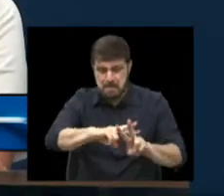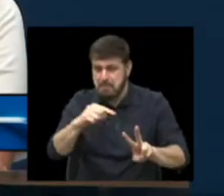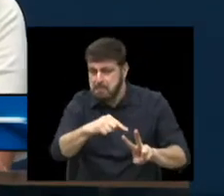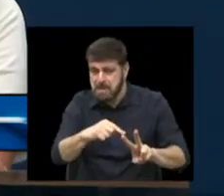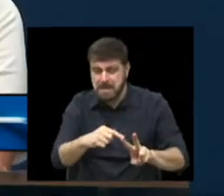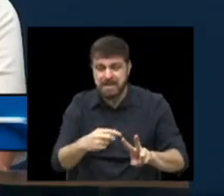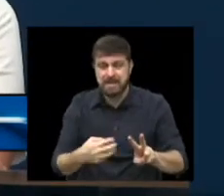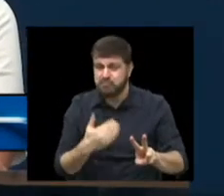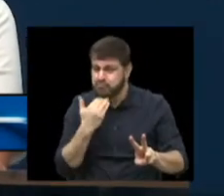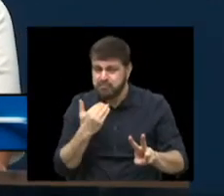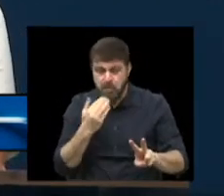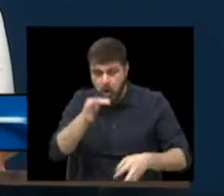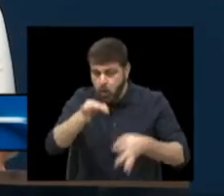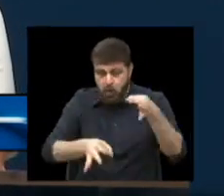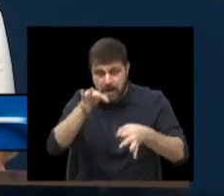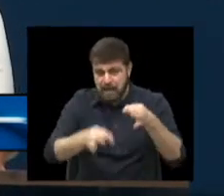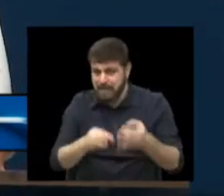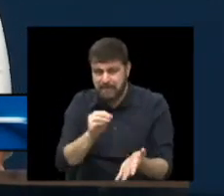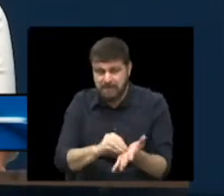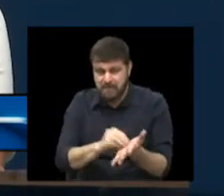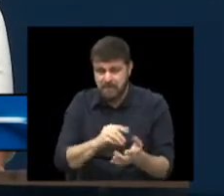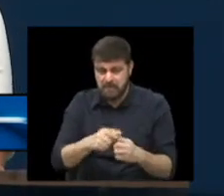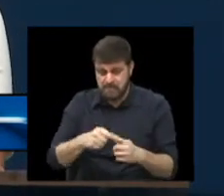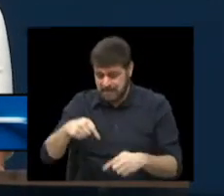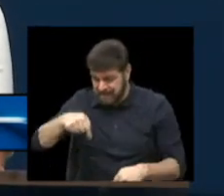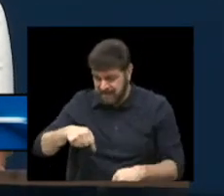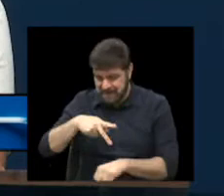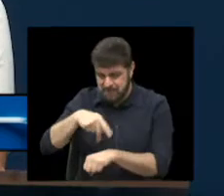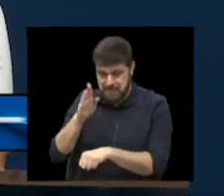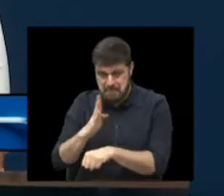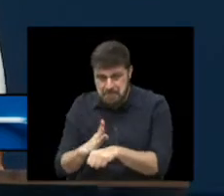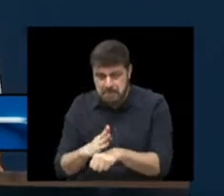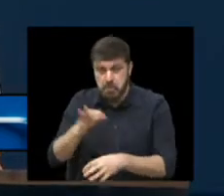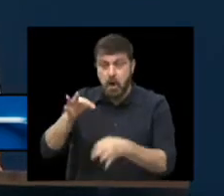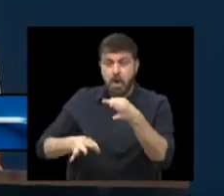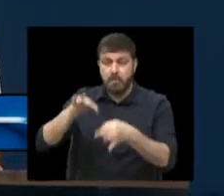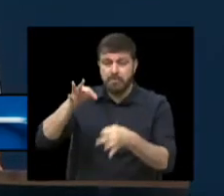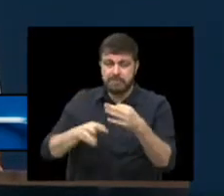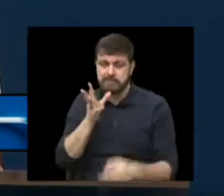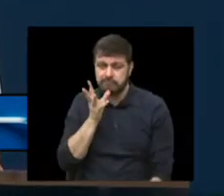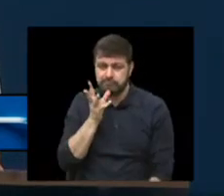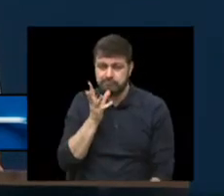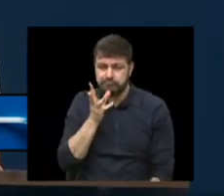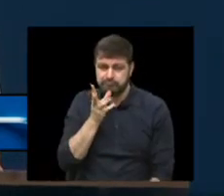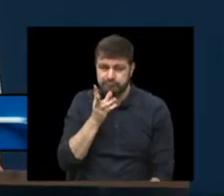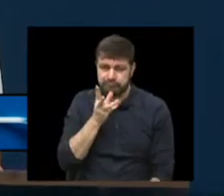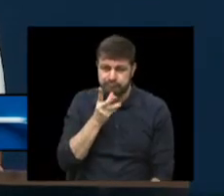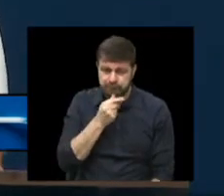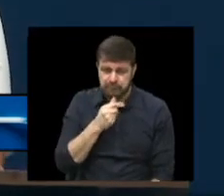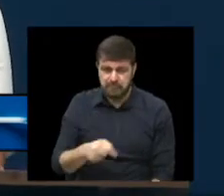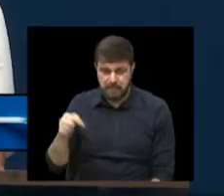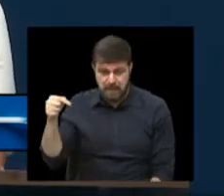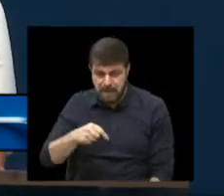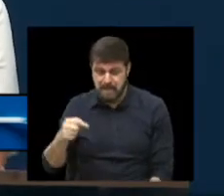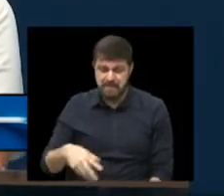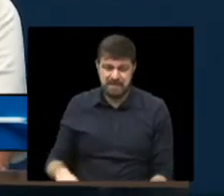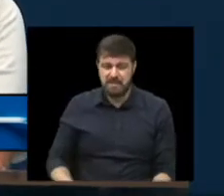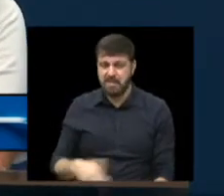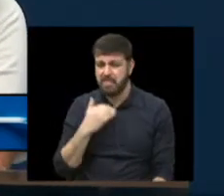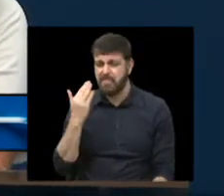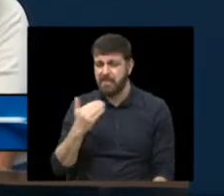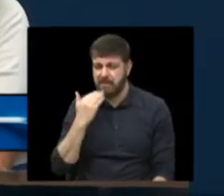julgada. Está presa porque a gente tem uma justiça que é lenta. Dizem que o Brasil é o país da impunidade.